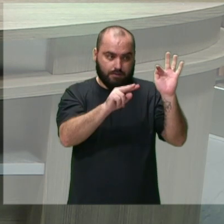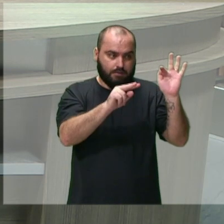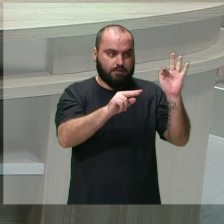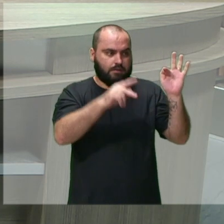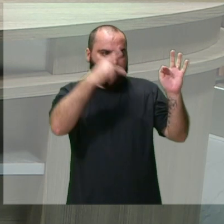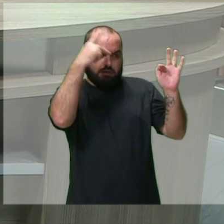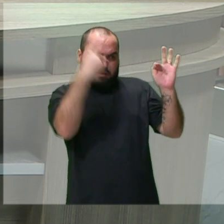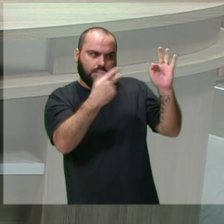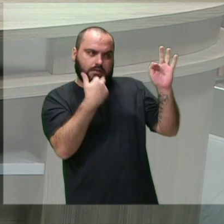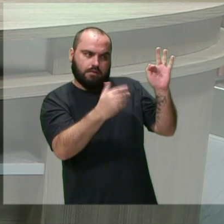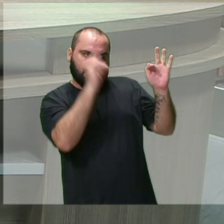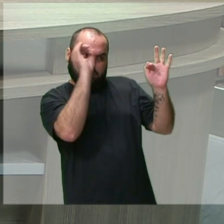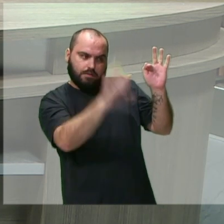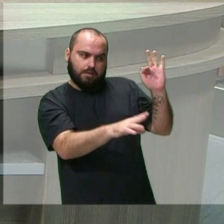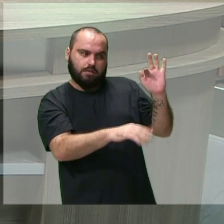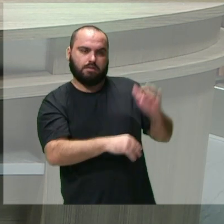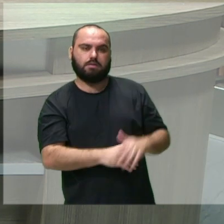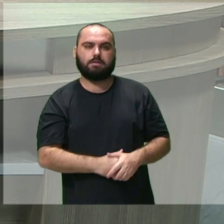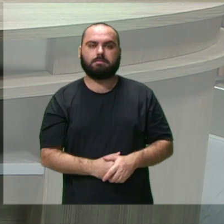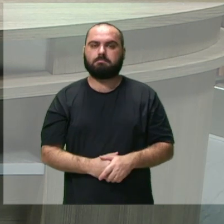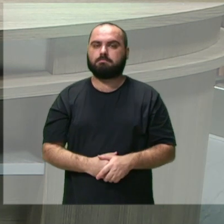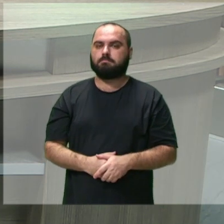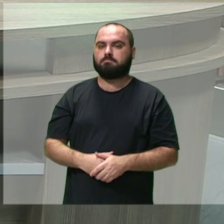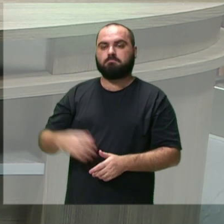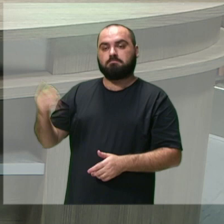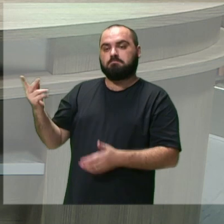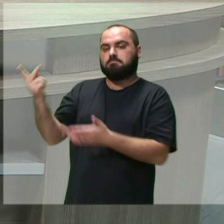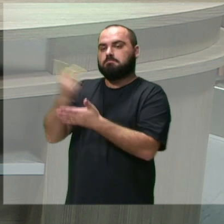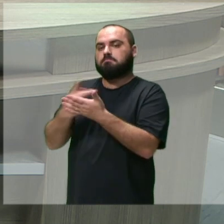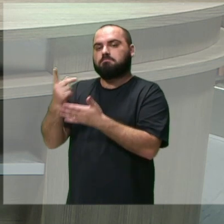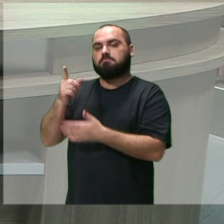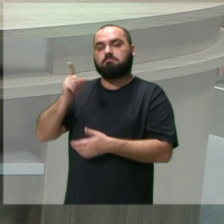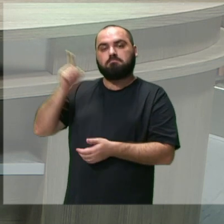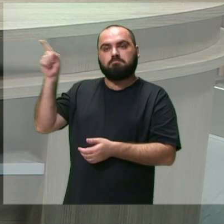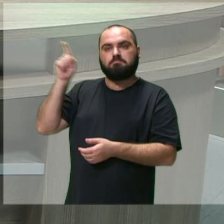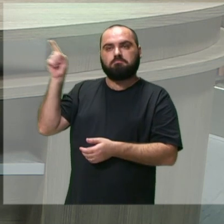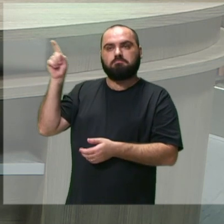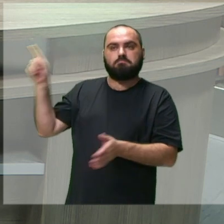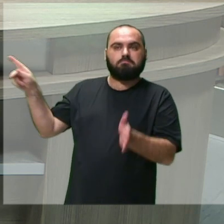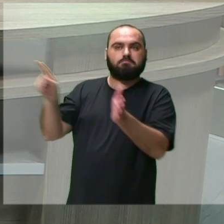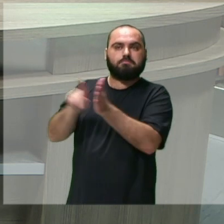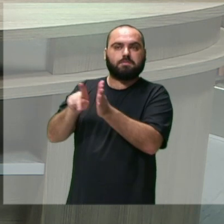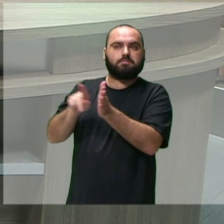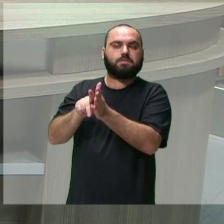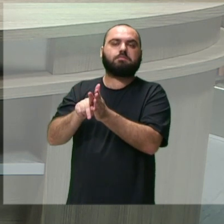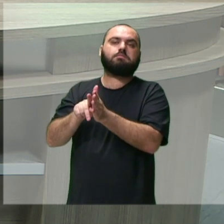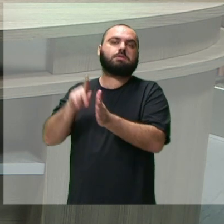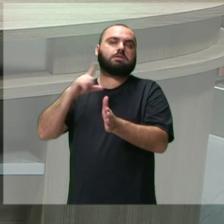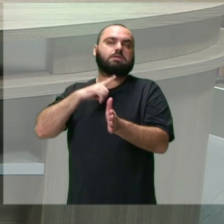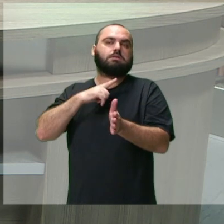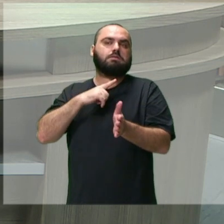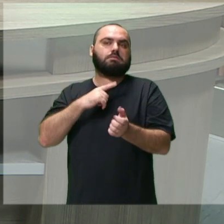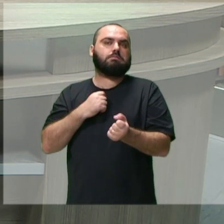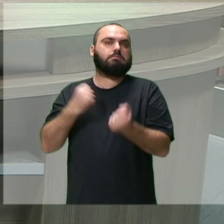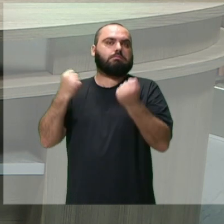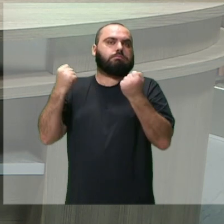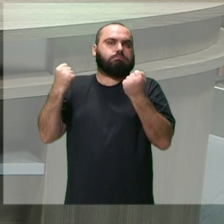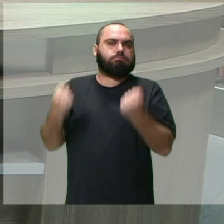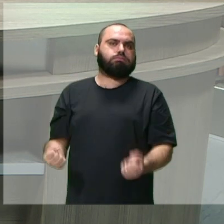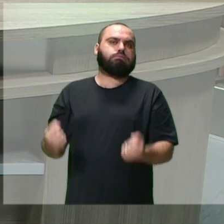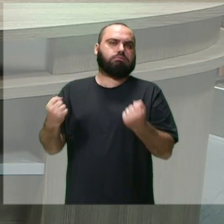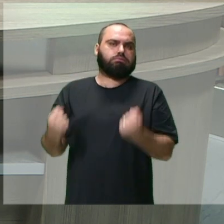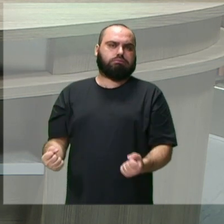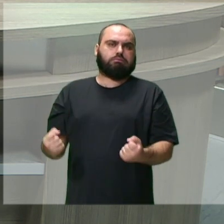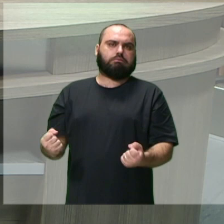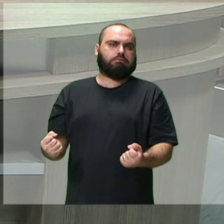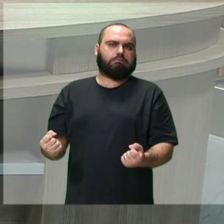forma. Pela arte, nessa expressão, por exemplo, você tira o peso dessas